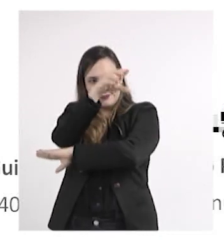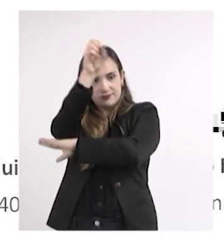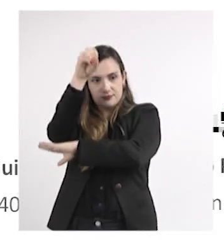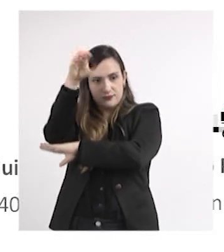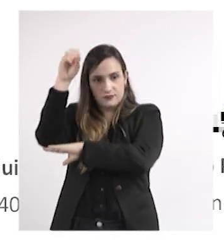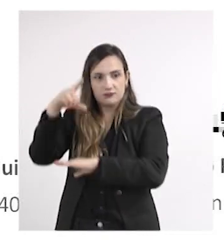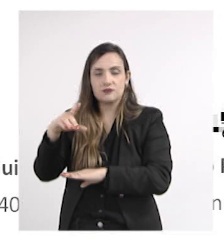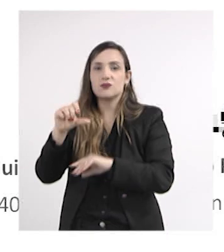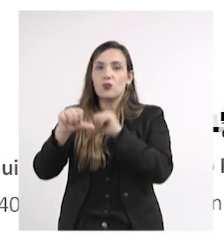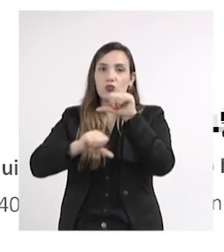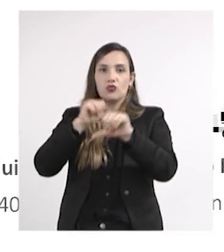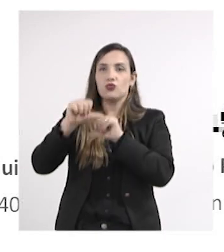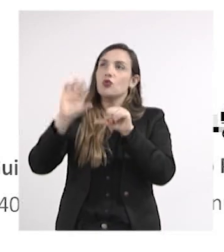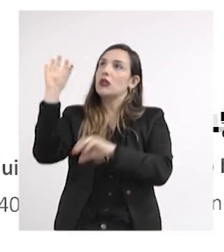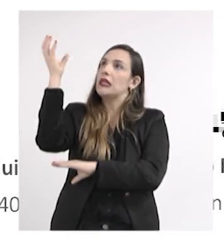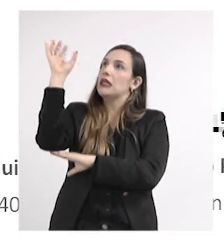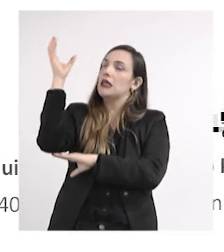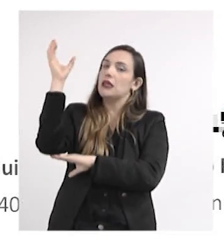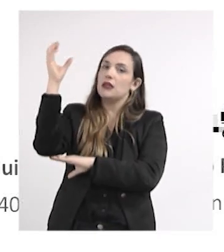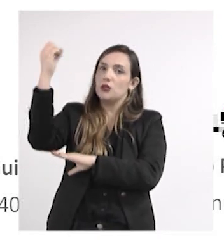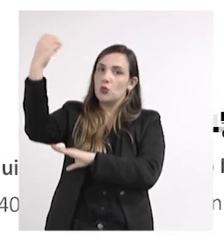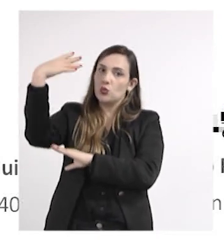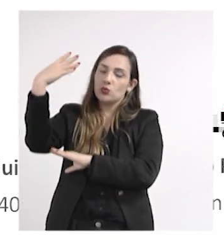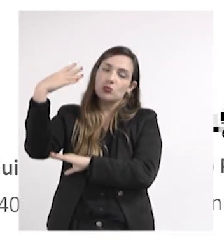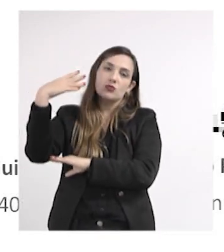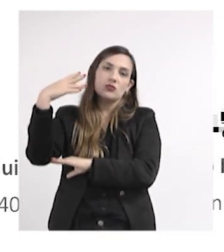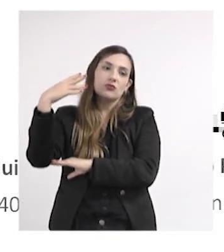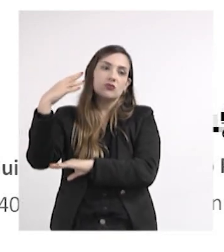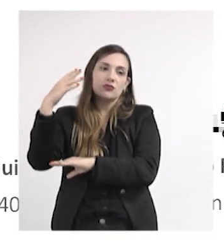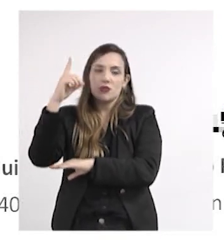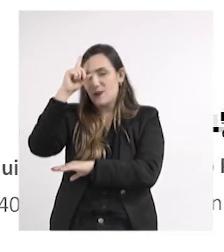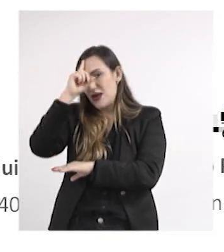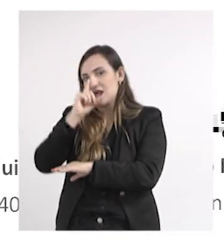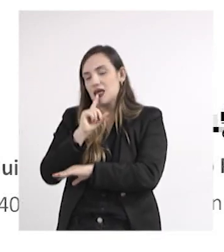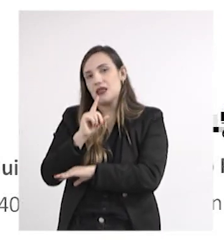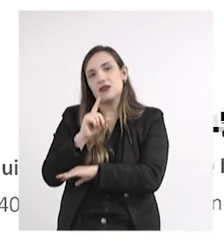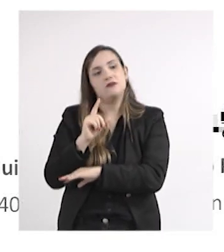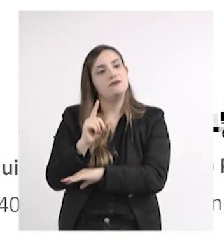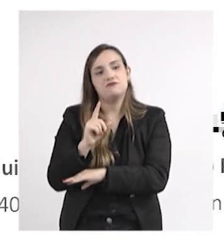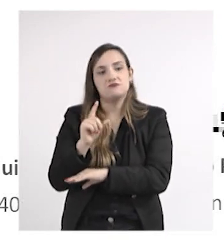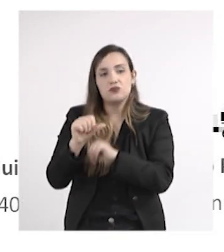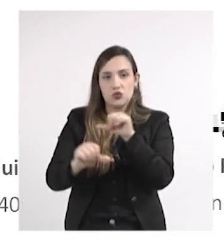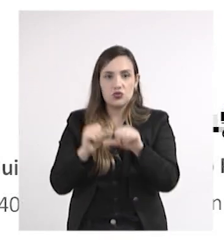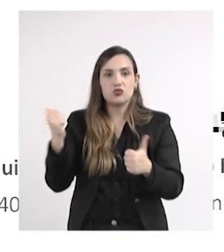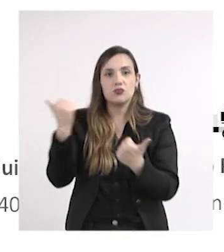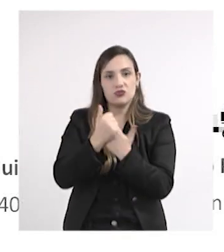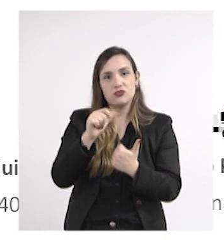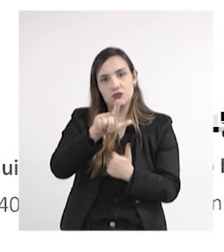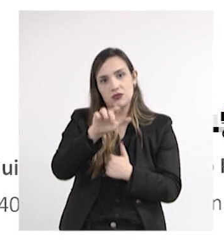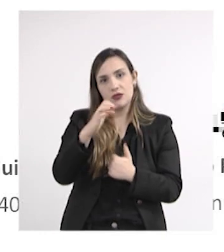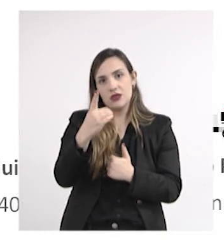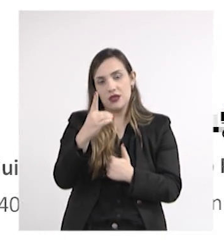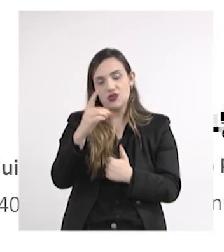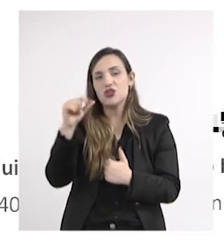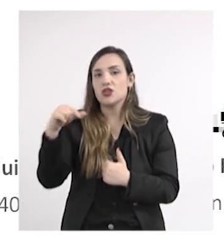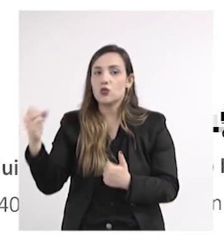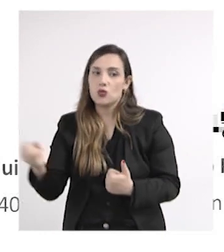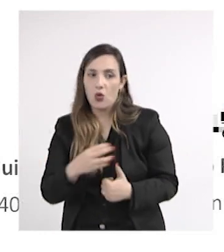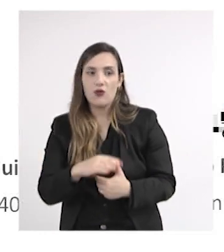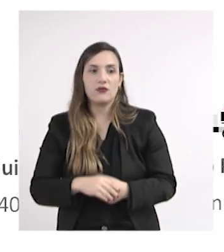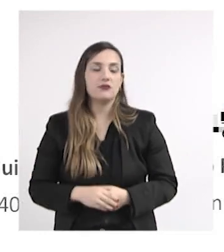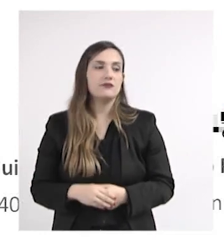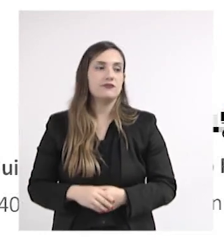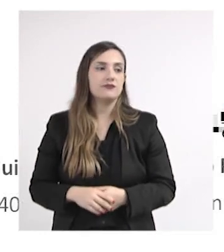às lâmpadas tradicionais incandescentes, fluorescentes ou halógenas, é também uma inovação que